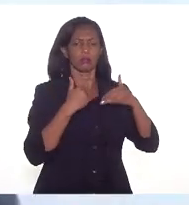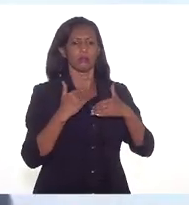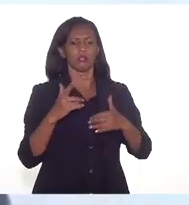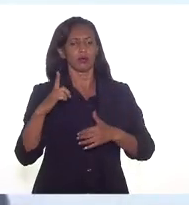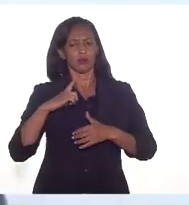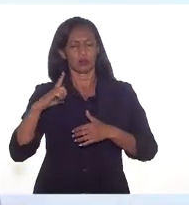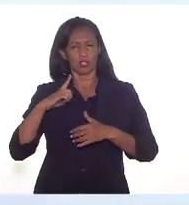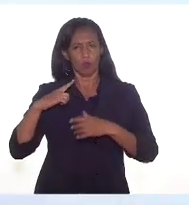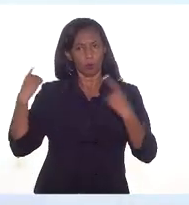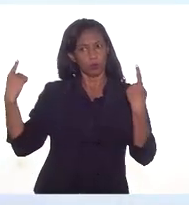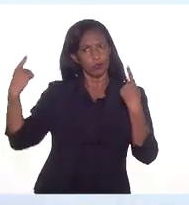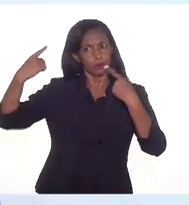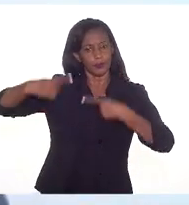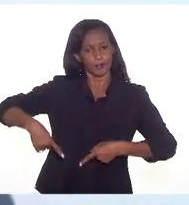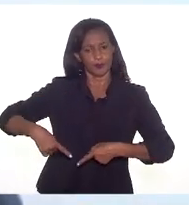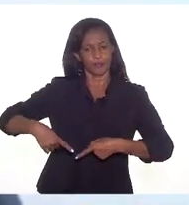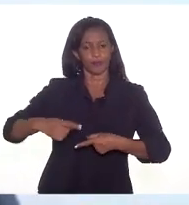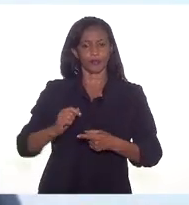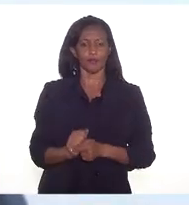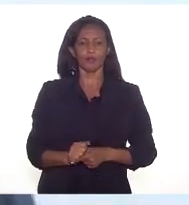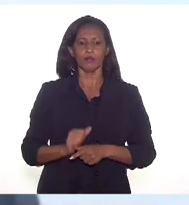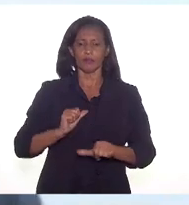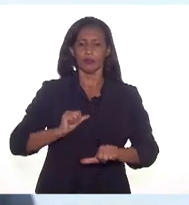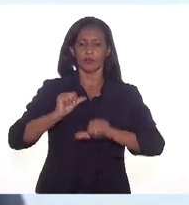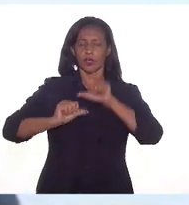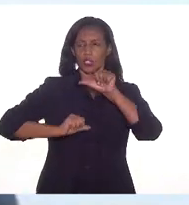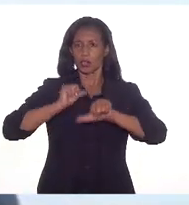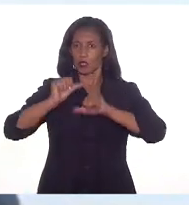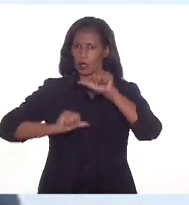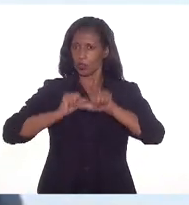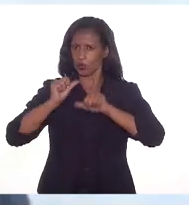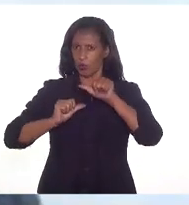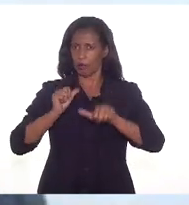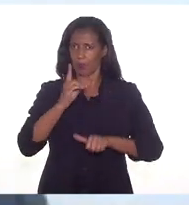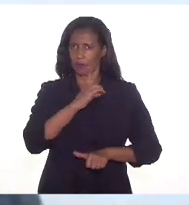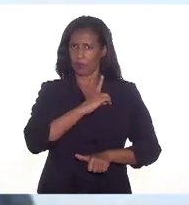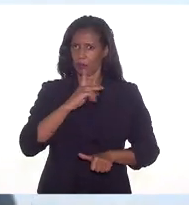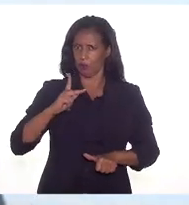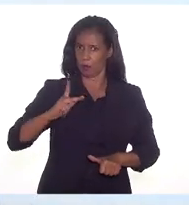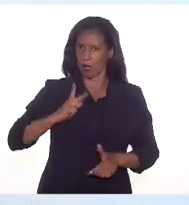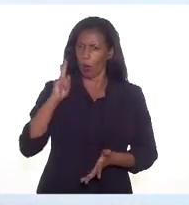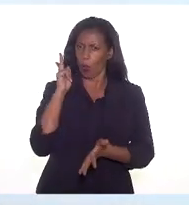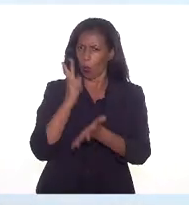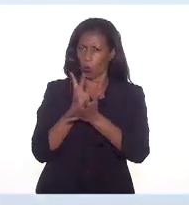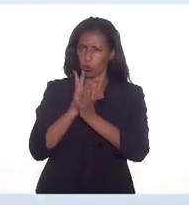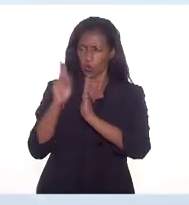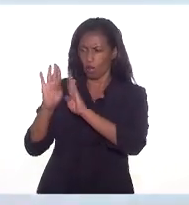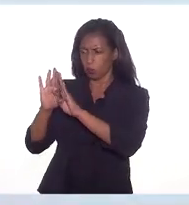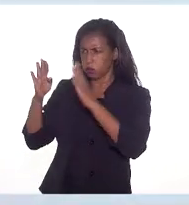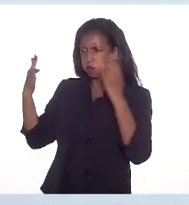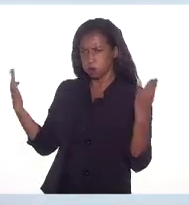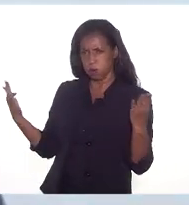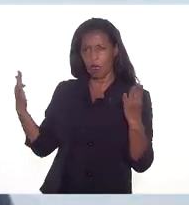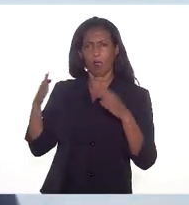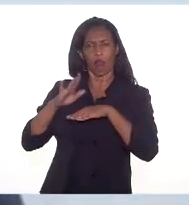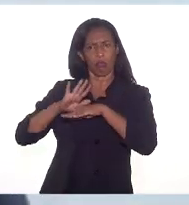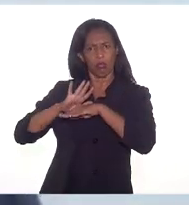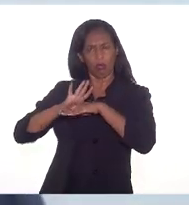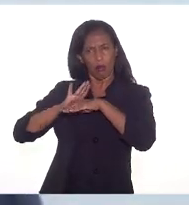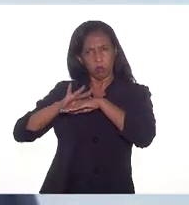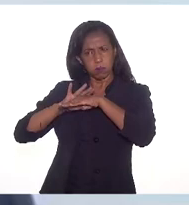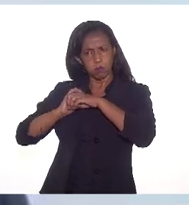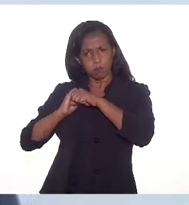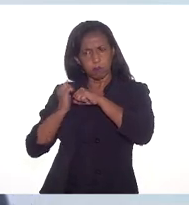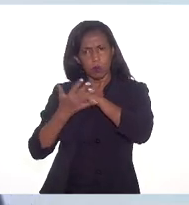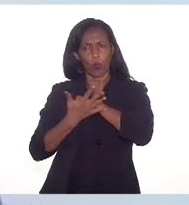um enorme desafio de transformar a Defensoria Pública para continuar com suas portas abertas durante a pandemia. Isso